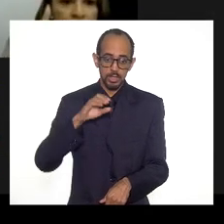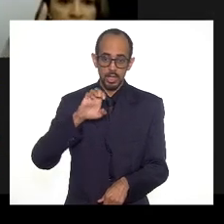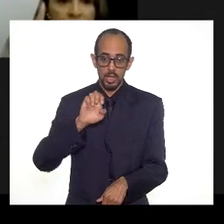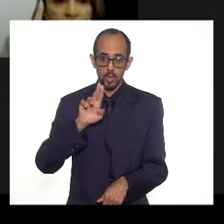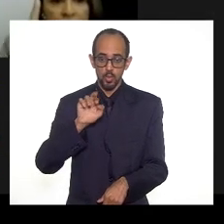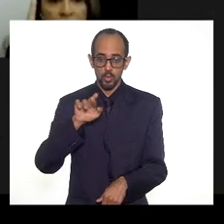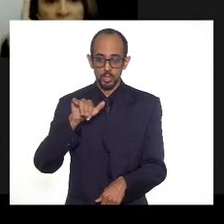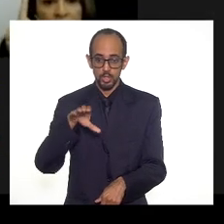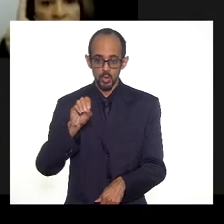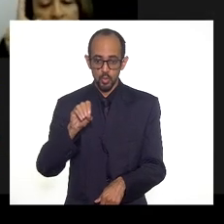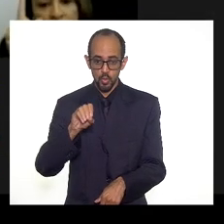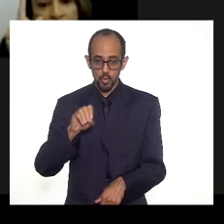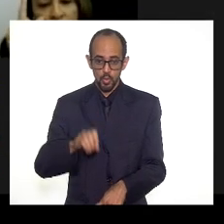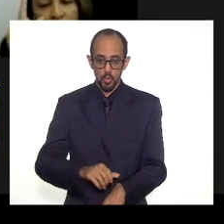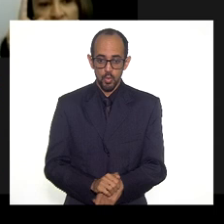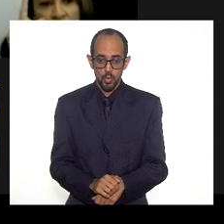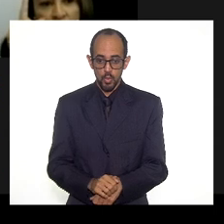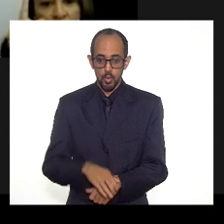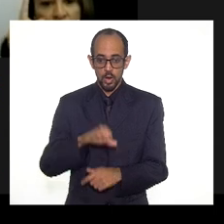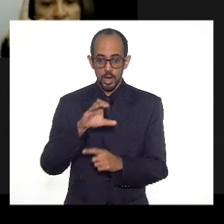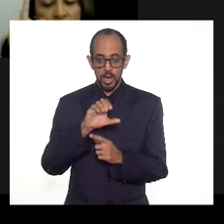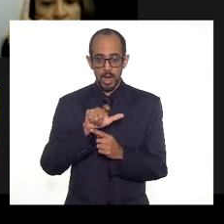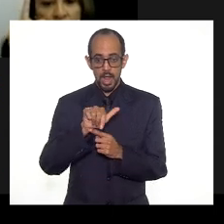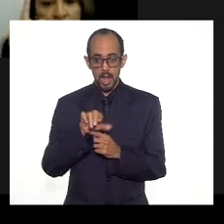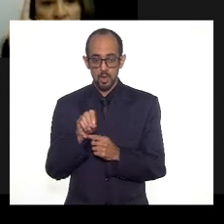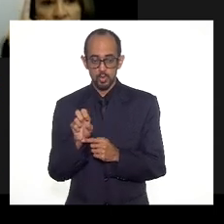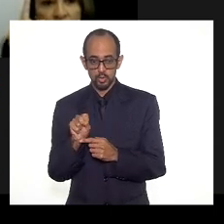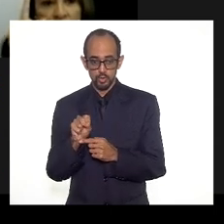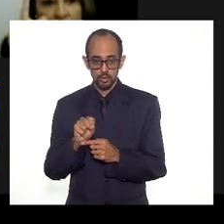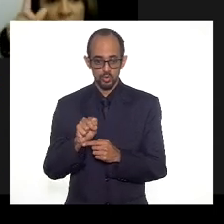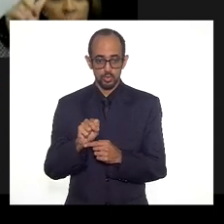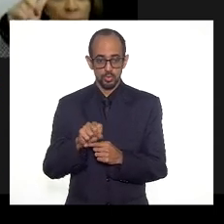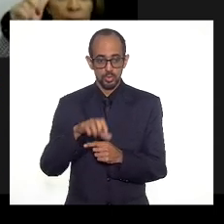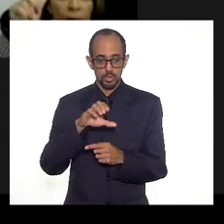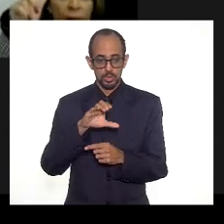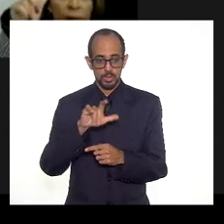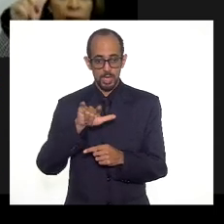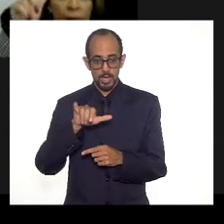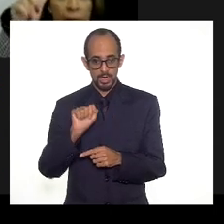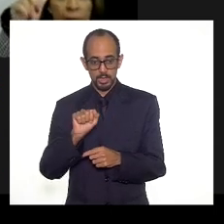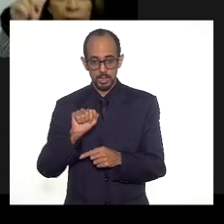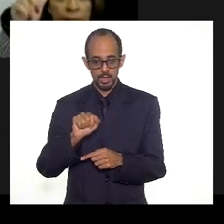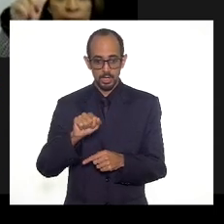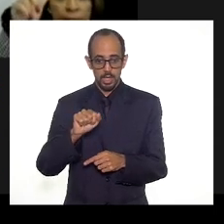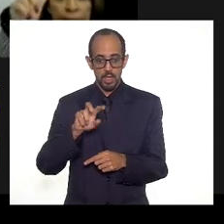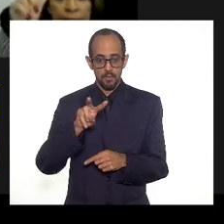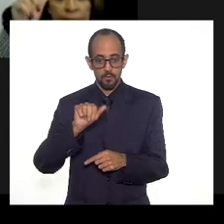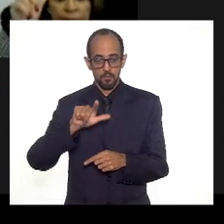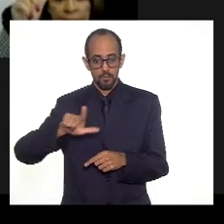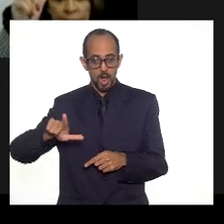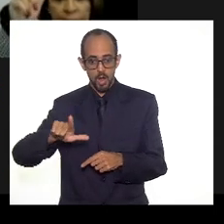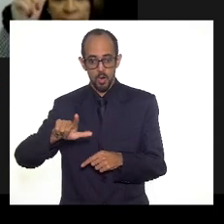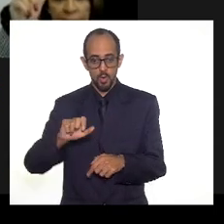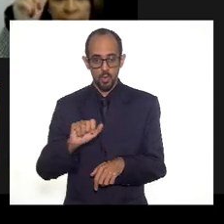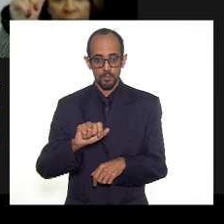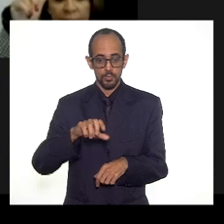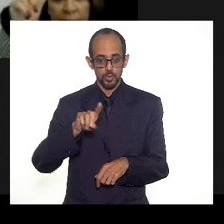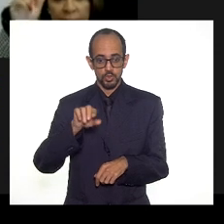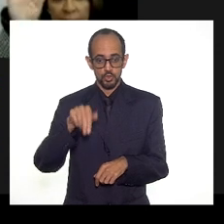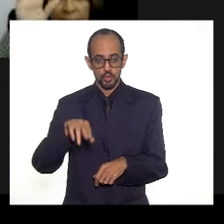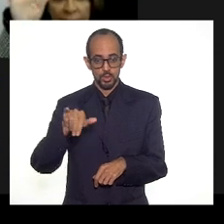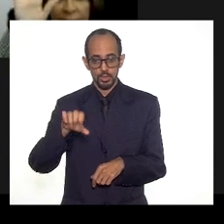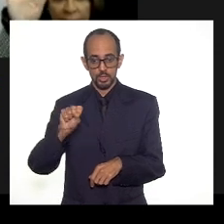Eurico, deputado Carlos Macedo, deputada Célia, deputado Valdo Ceasa, deputado Dionísio